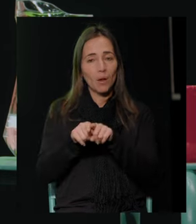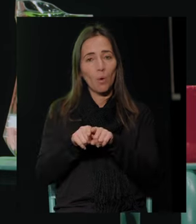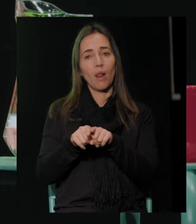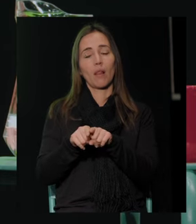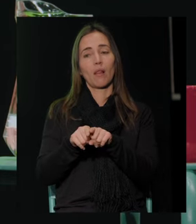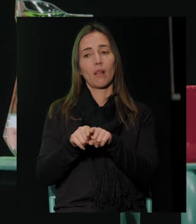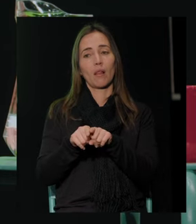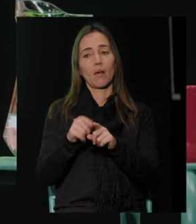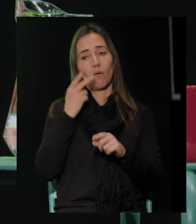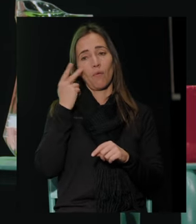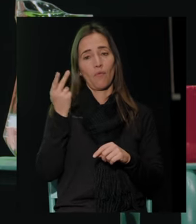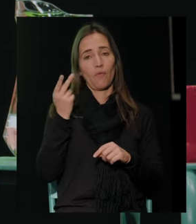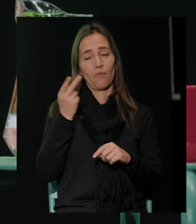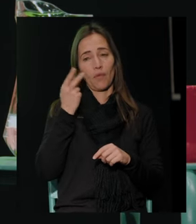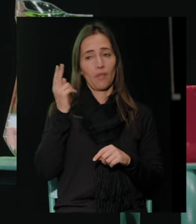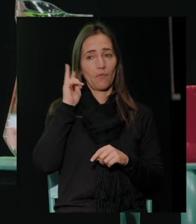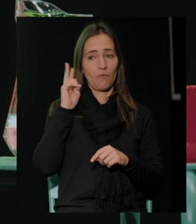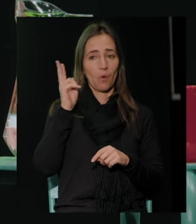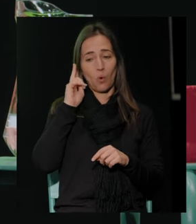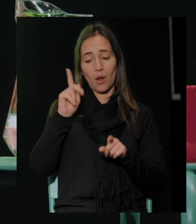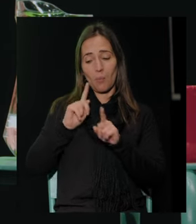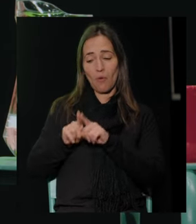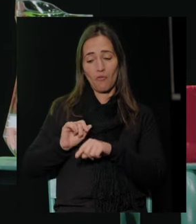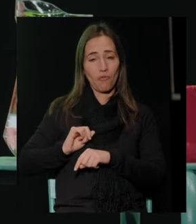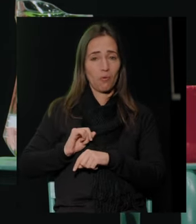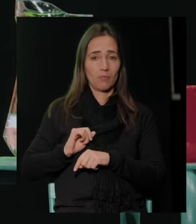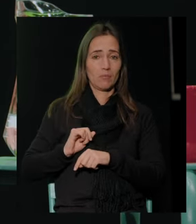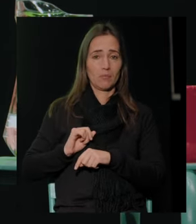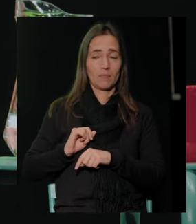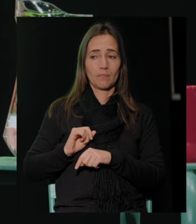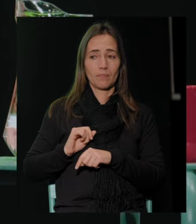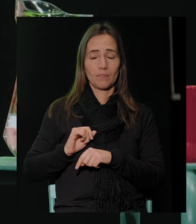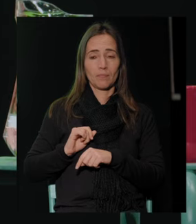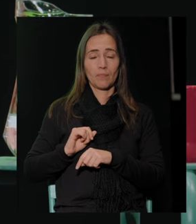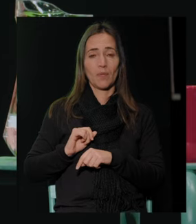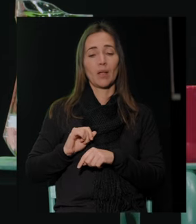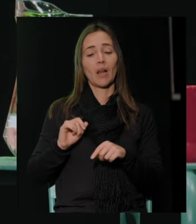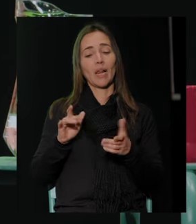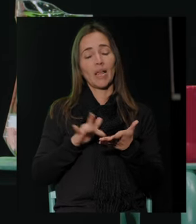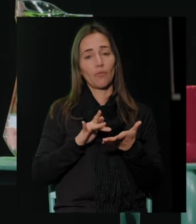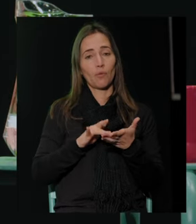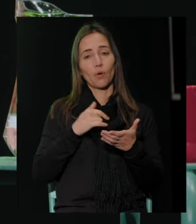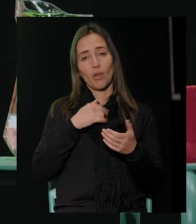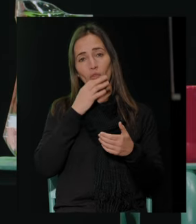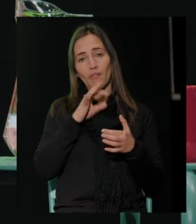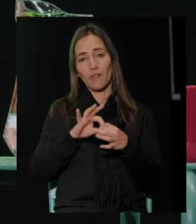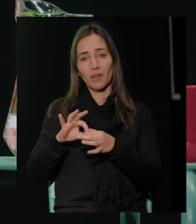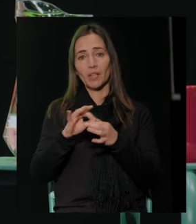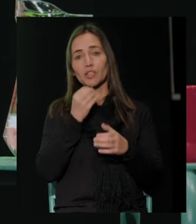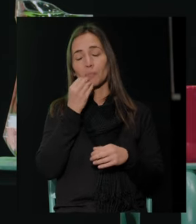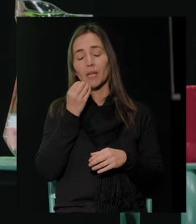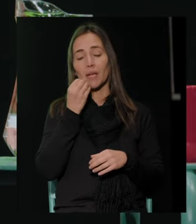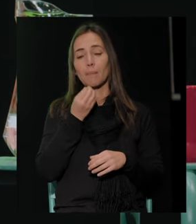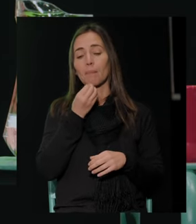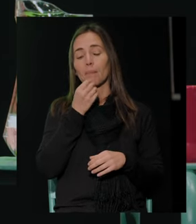modo que reconheço o valor à vida ao meu irmão biológico. Né? E, aliás, no tal livro que eu falava de fraternidade, eles explicam como é que a própria palavra